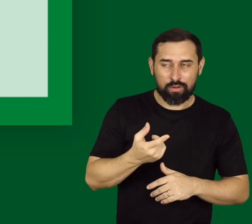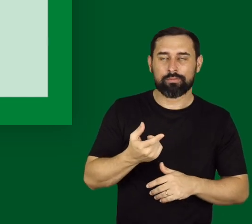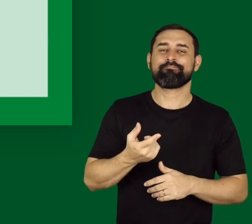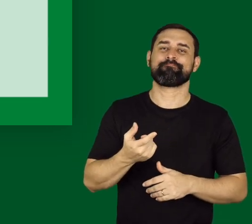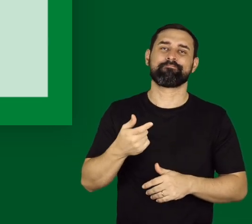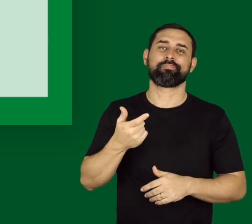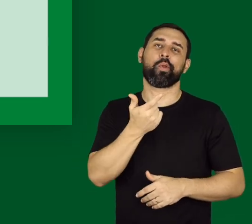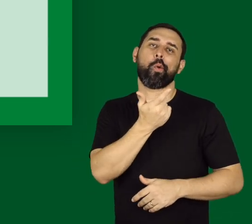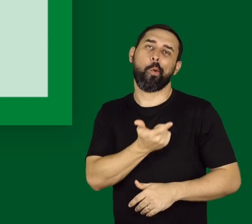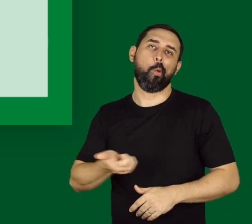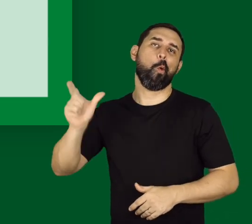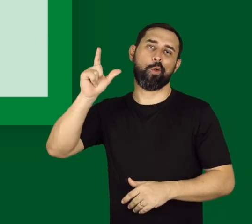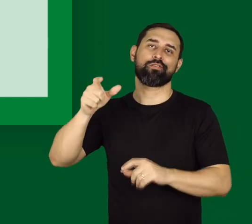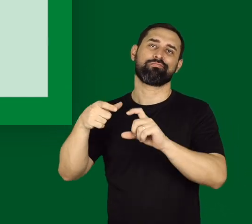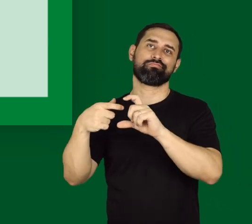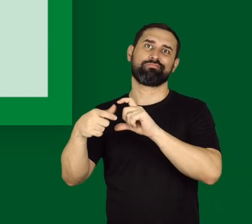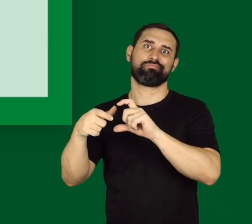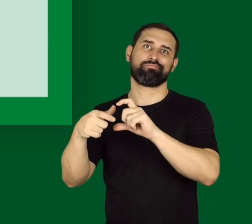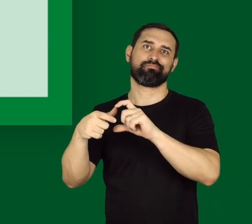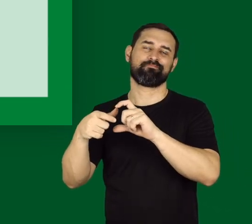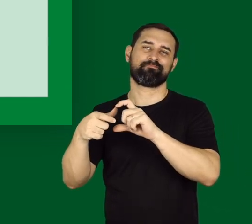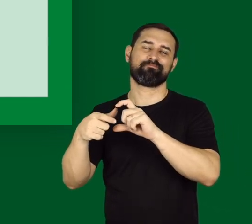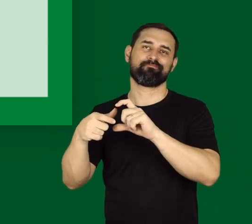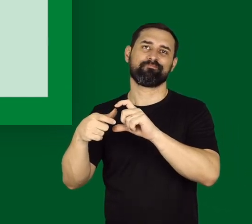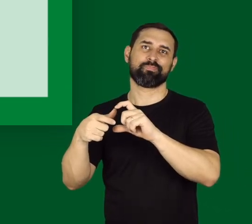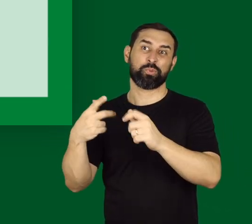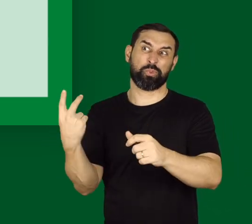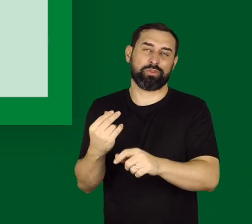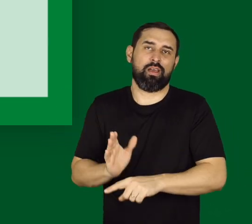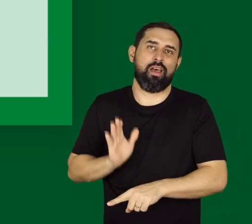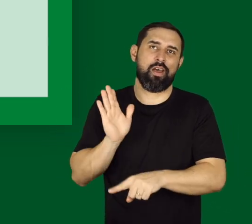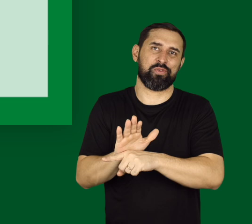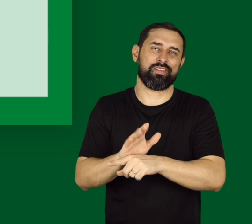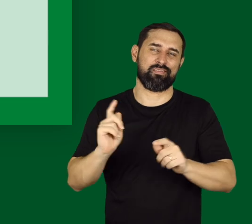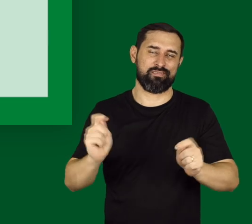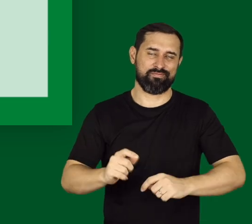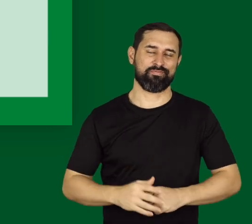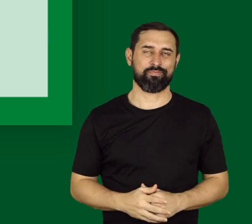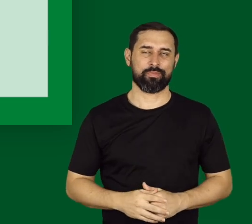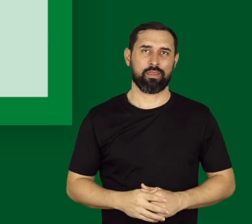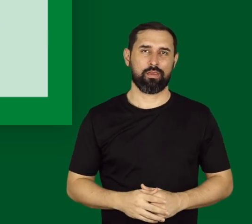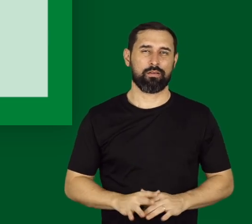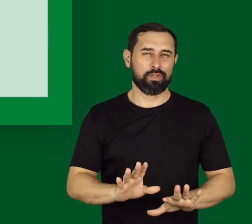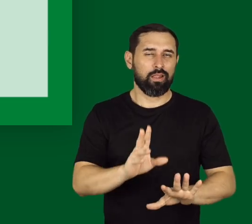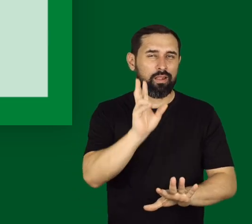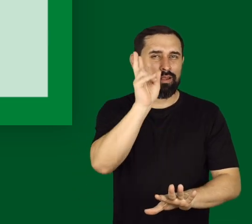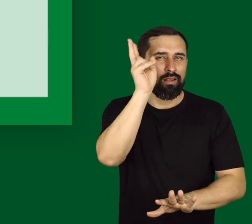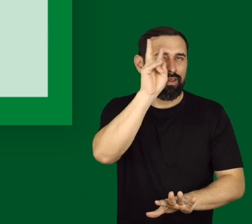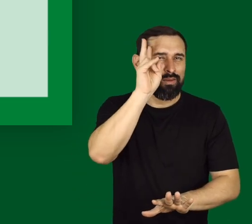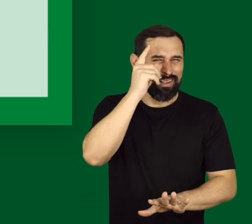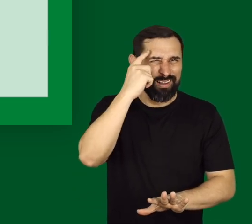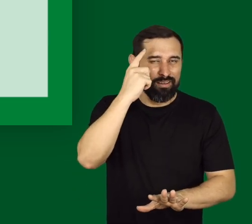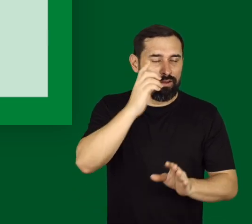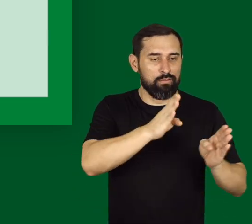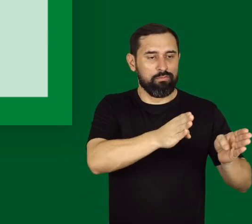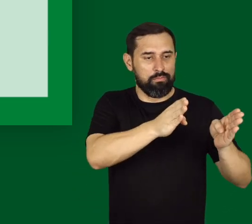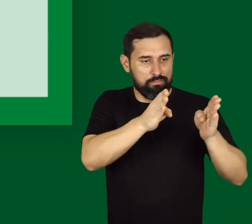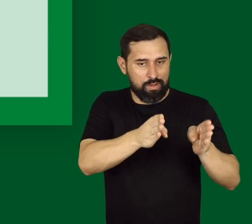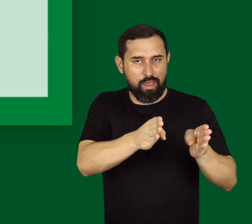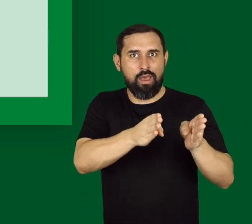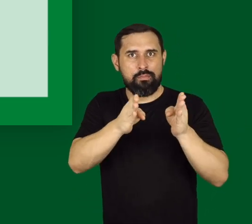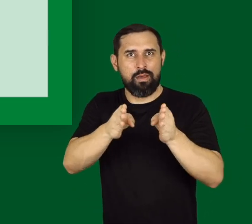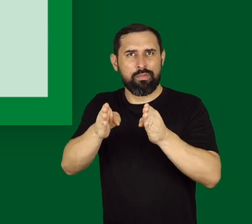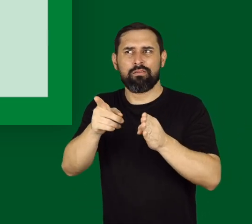rápida e precisa desse paciente para rapidamente você diagnosticar. Se ele não for responsivo a líquido, você entrar com droga. Se ele não